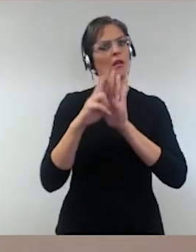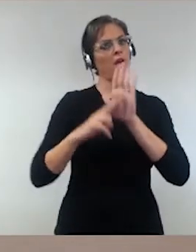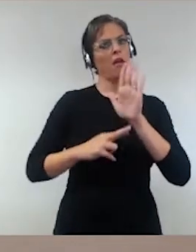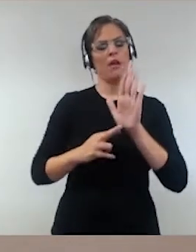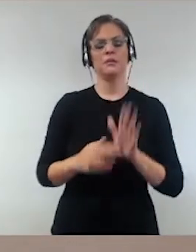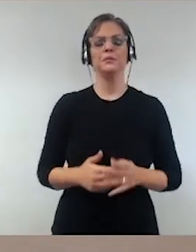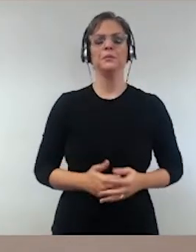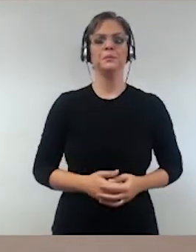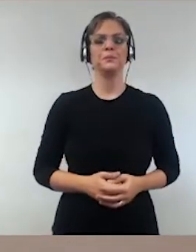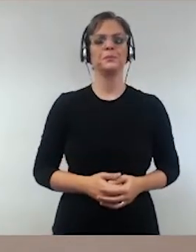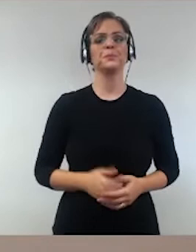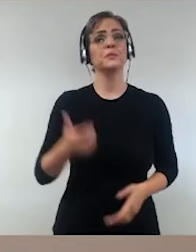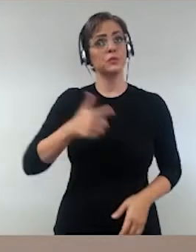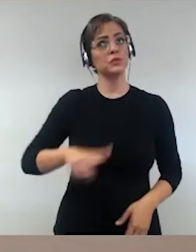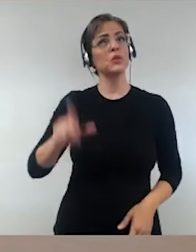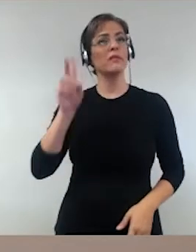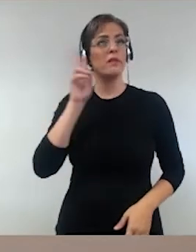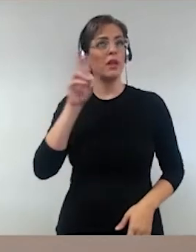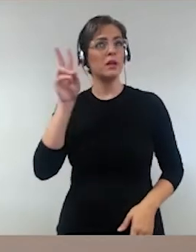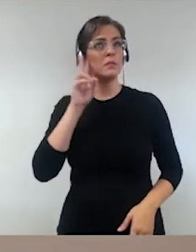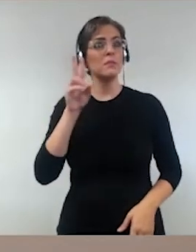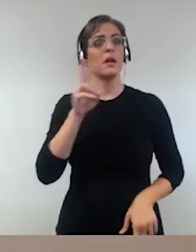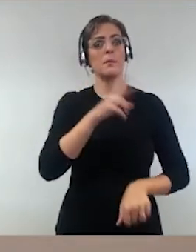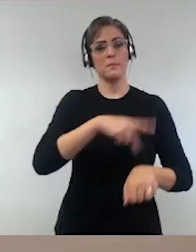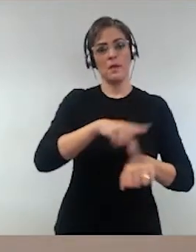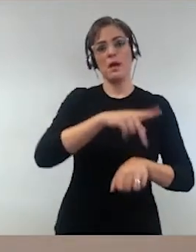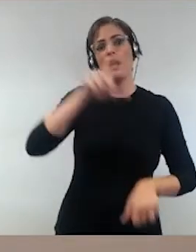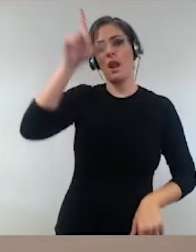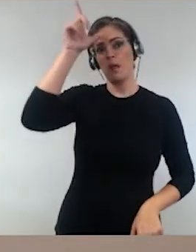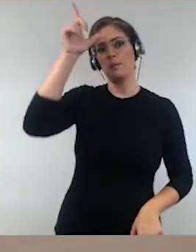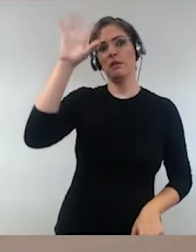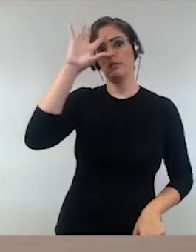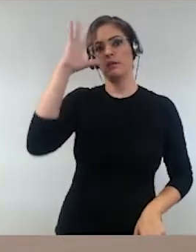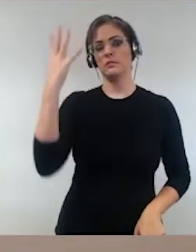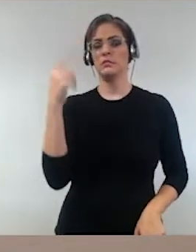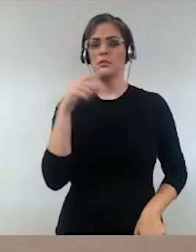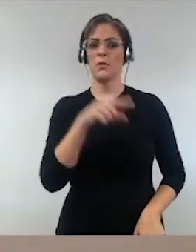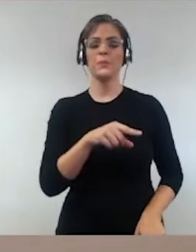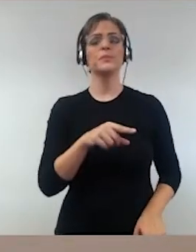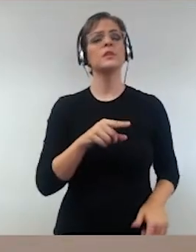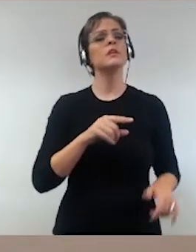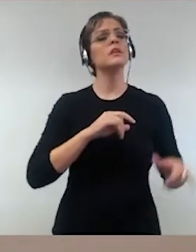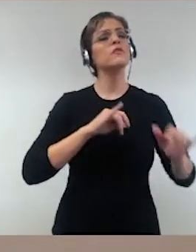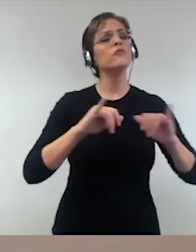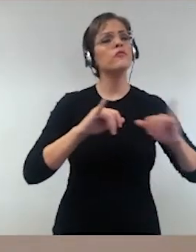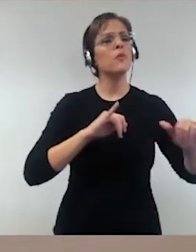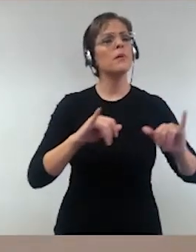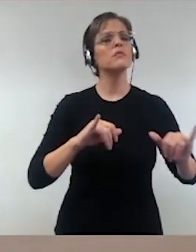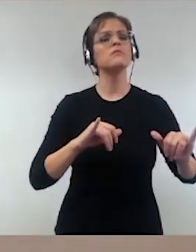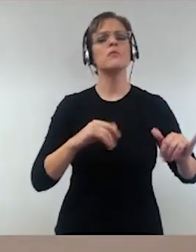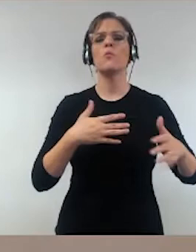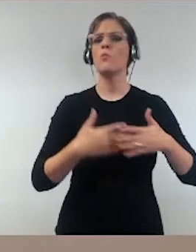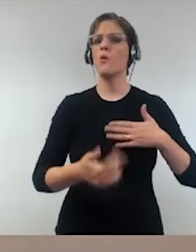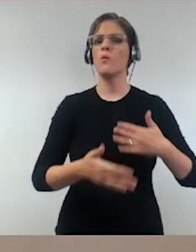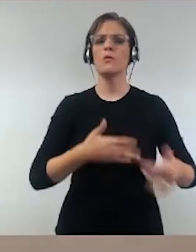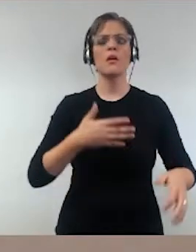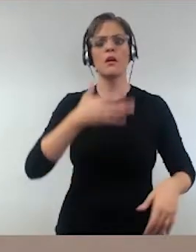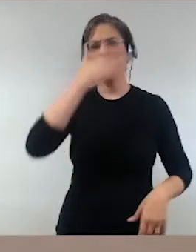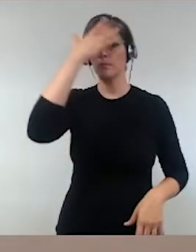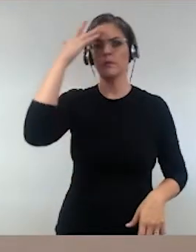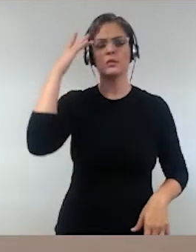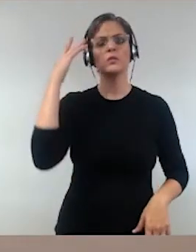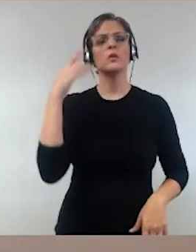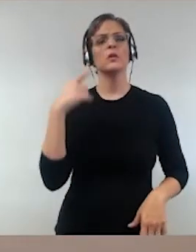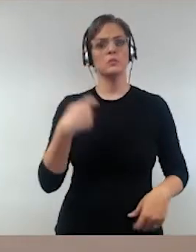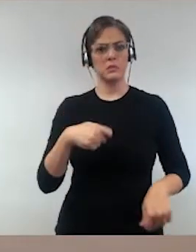me refiro novamente à decisão alemã, quando qualquer dado pessoal passa a ser merecedor de uma tutela constitucional, isso significa que eu